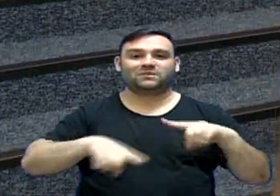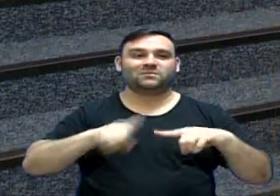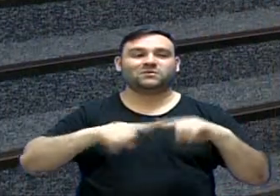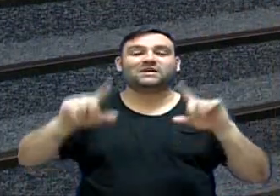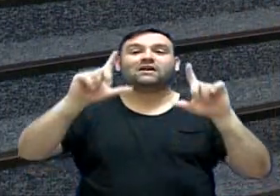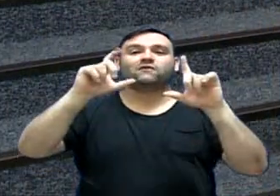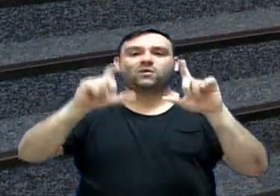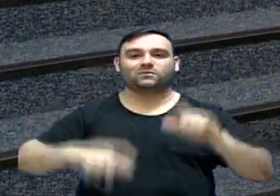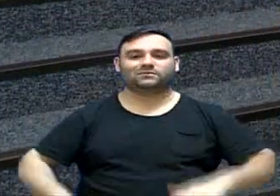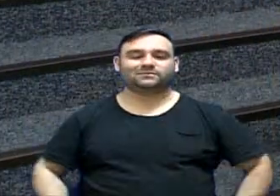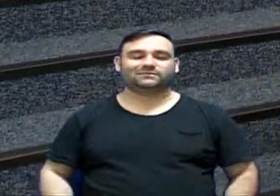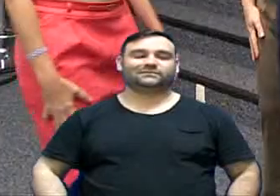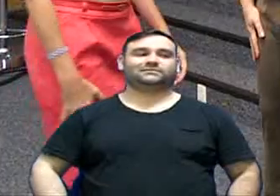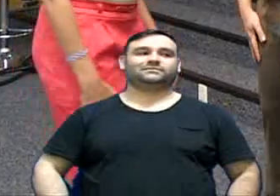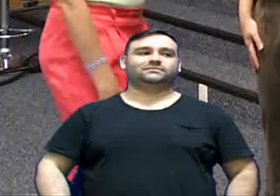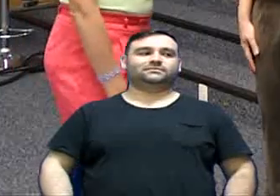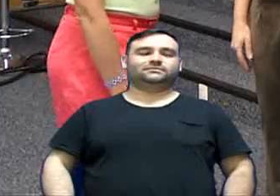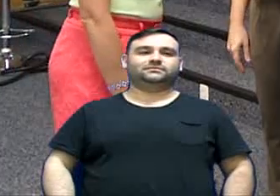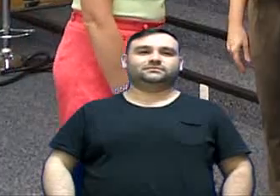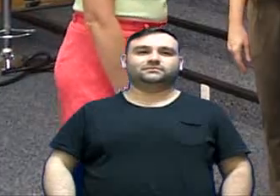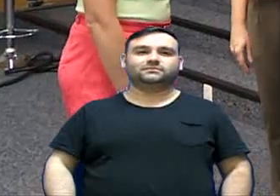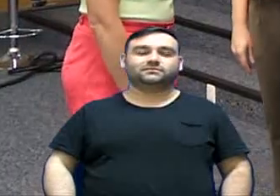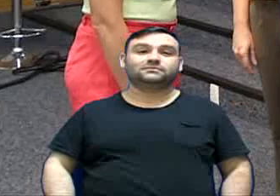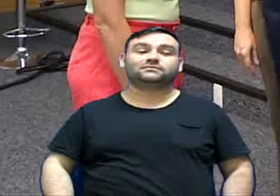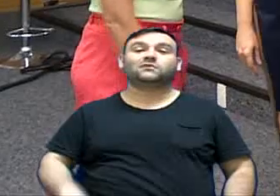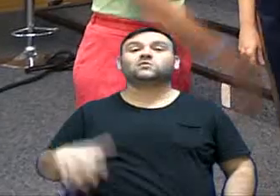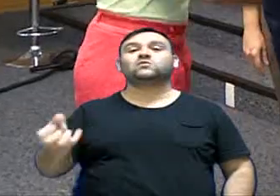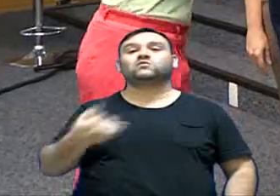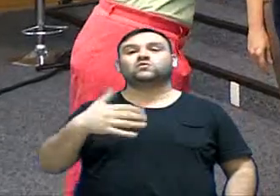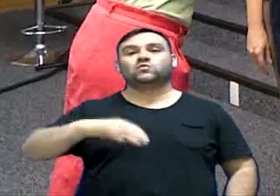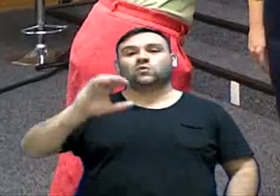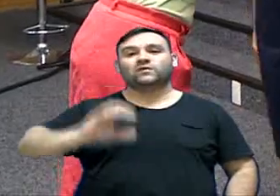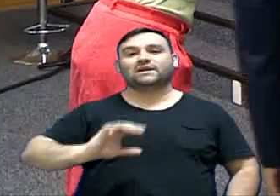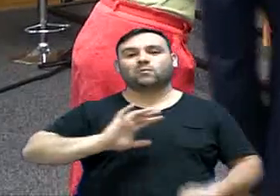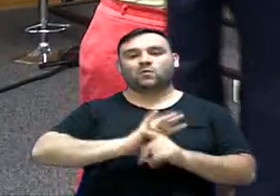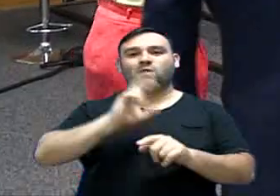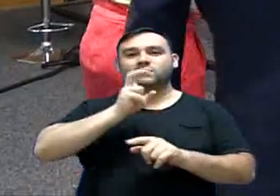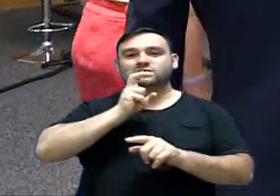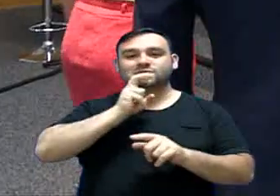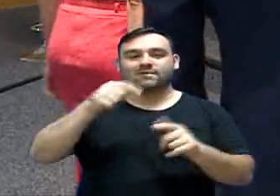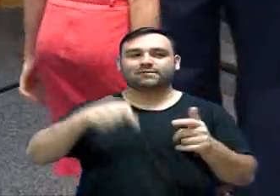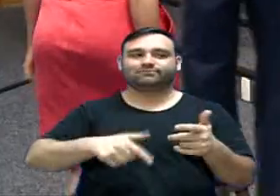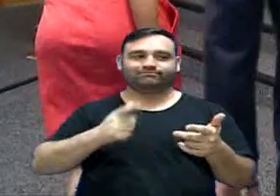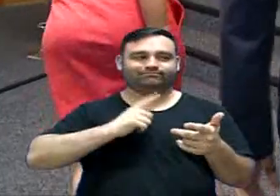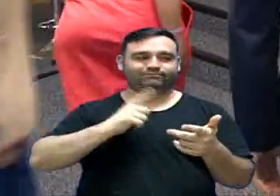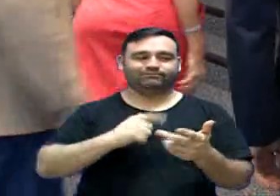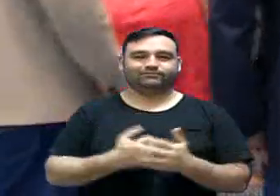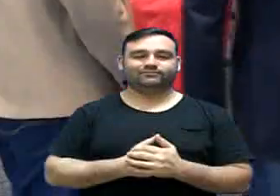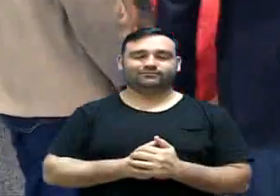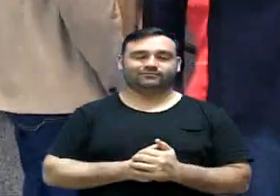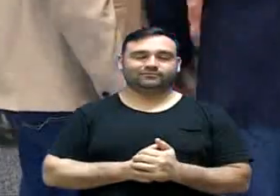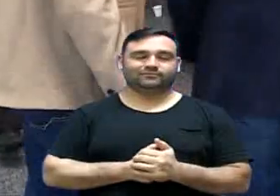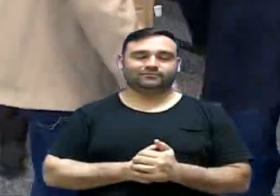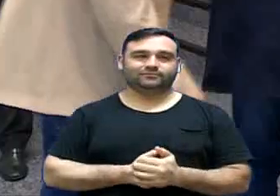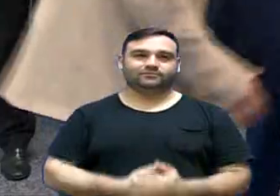registro fotográfico com o mais novo cidadão sorocabano nessa cidade,